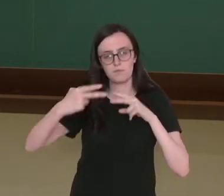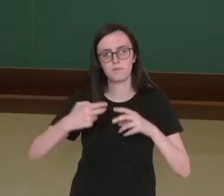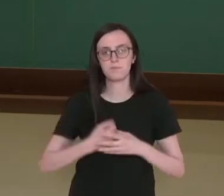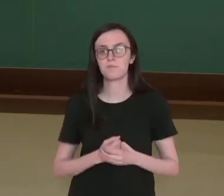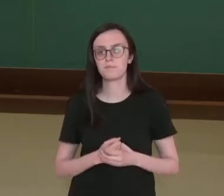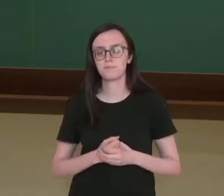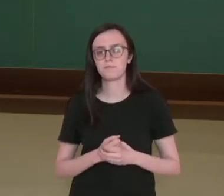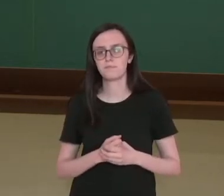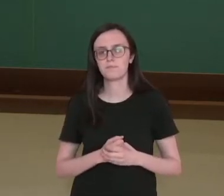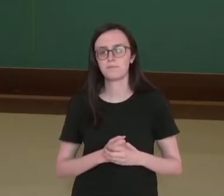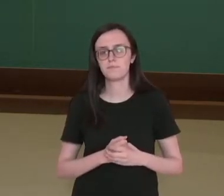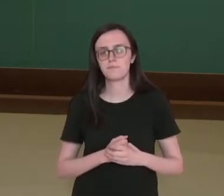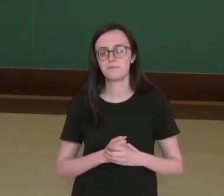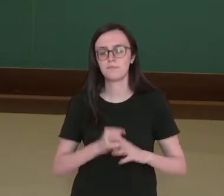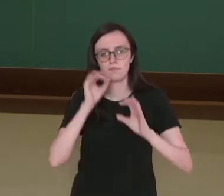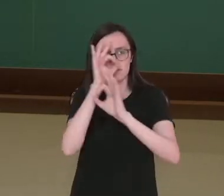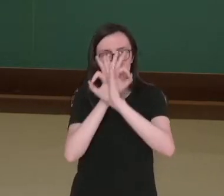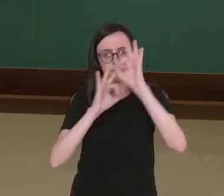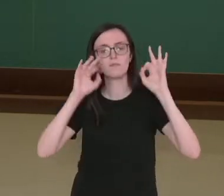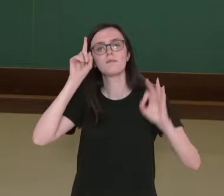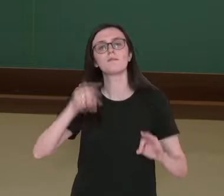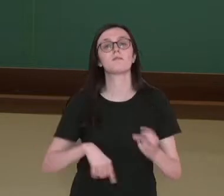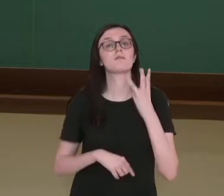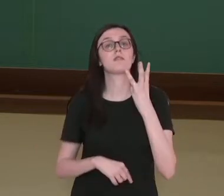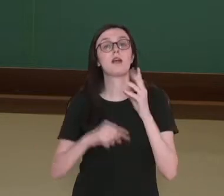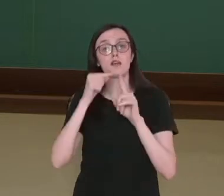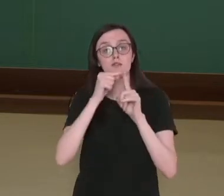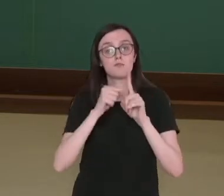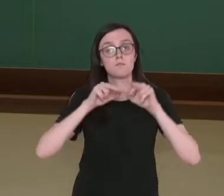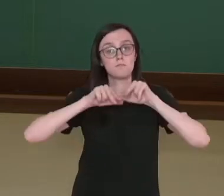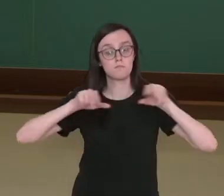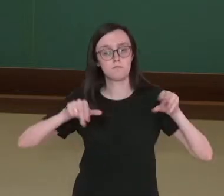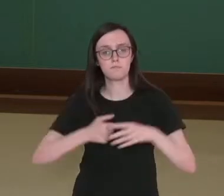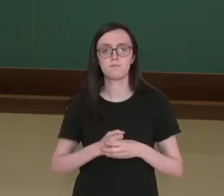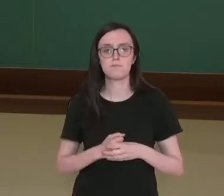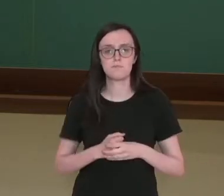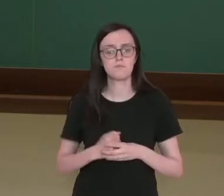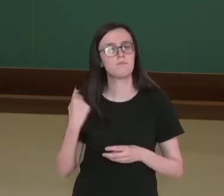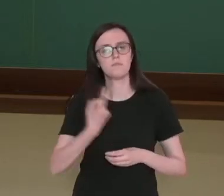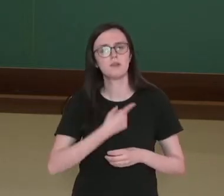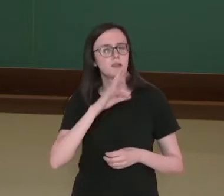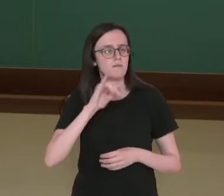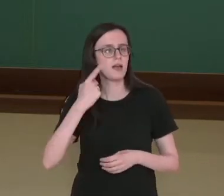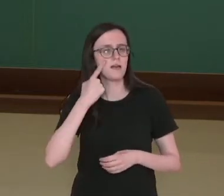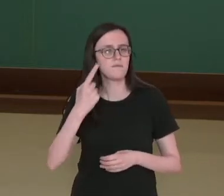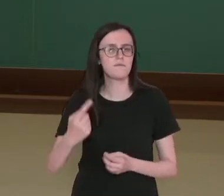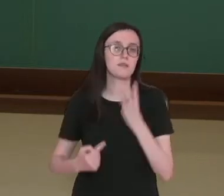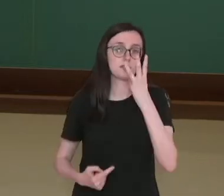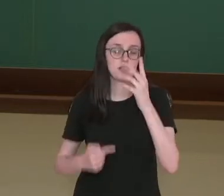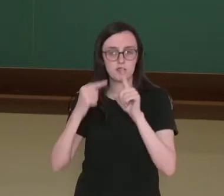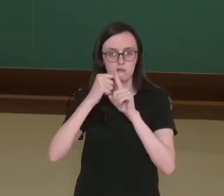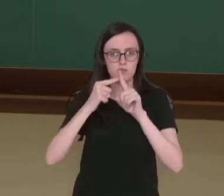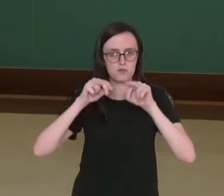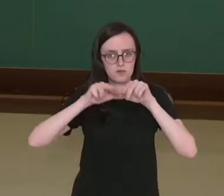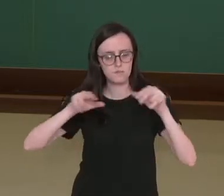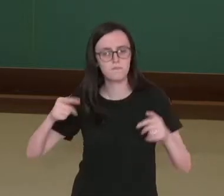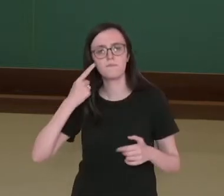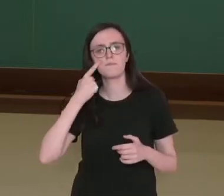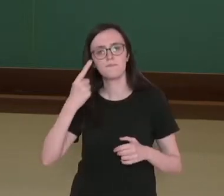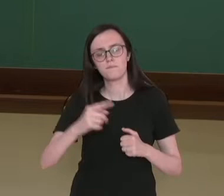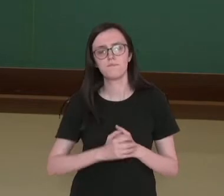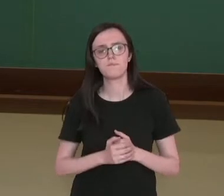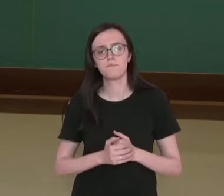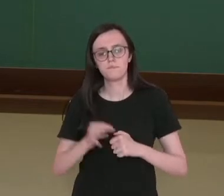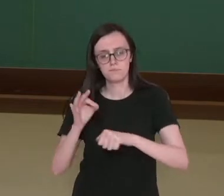genético. E as células podem ser de três tipos. Então, nós vamos ver esses três tipos de células nesse vídeo. Olha, a célula